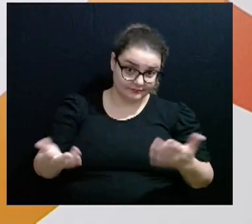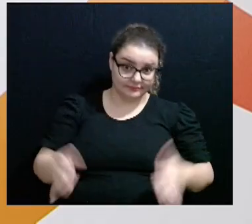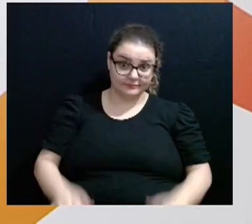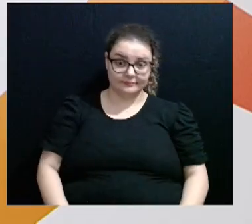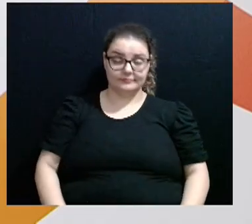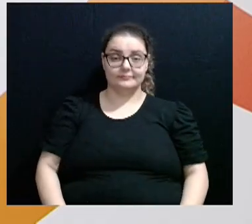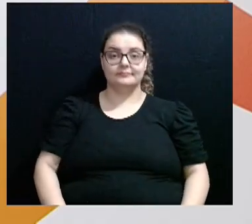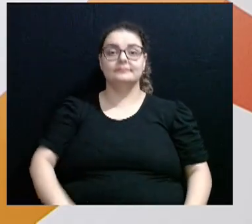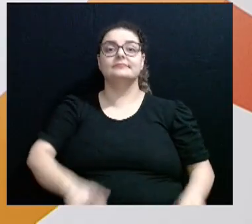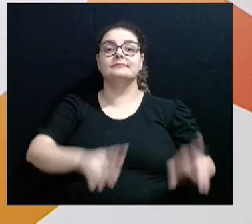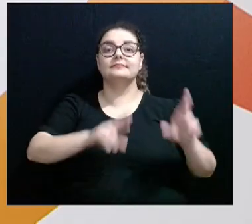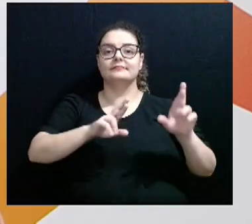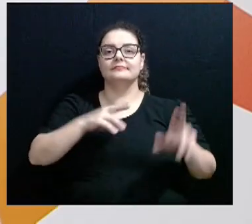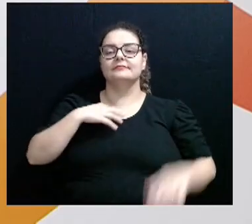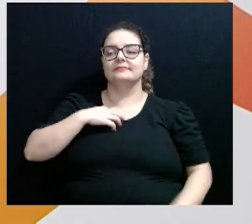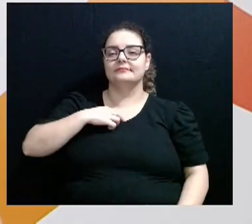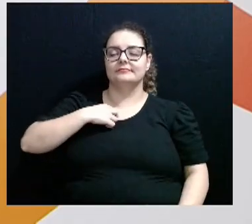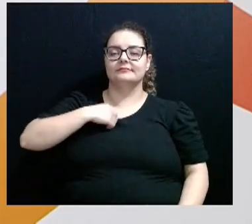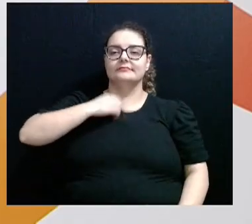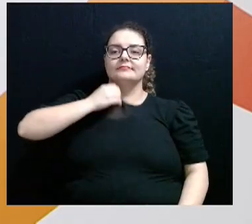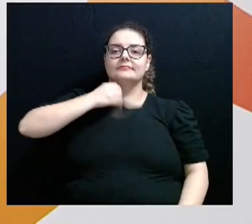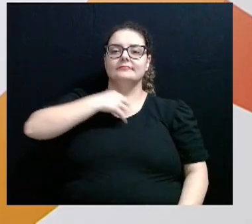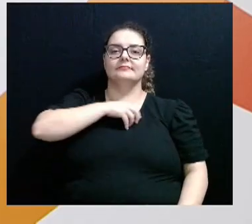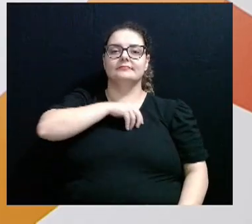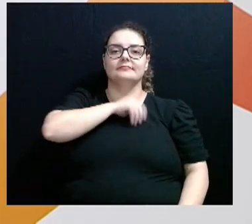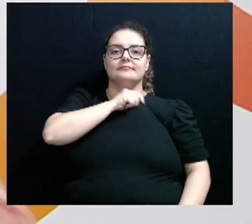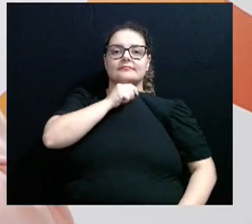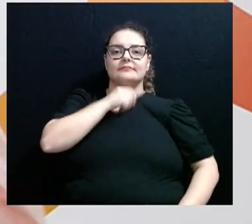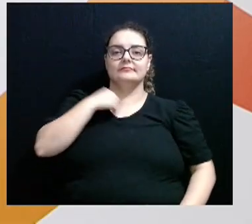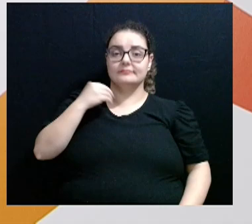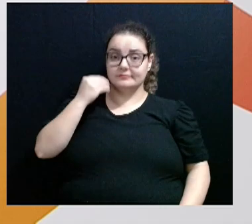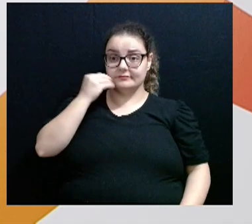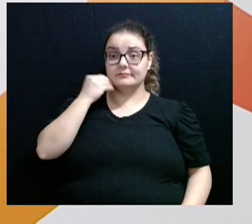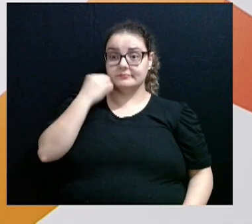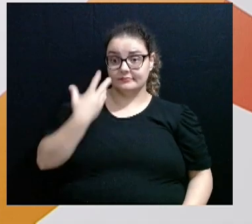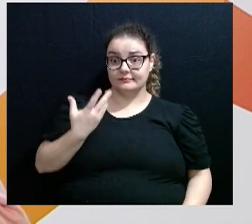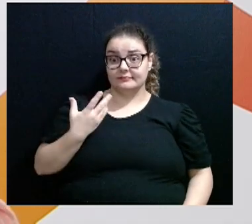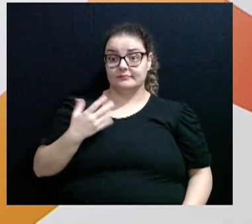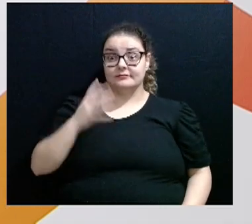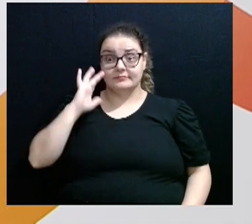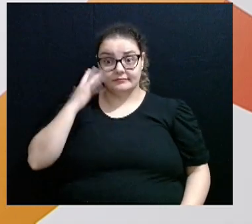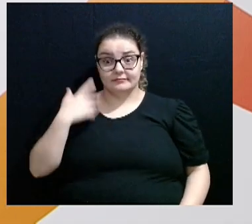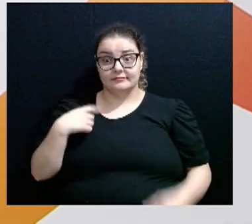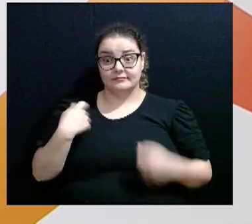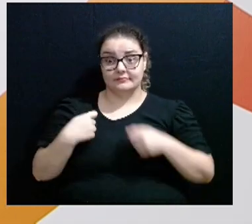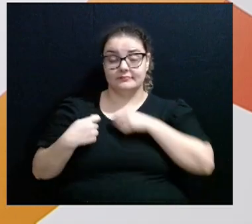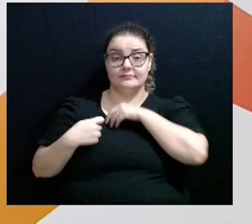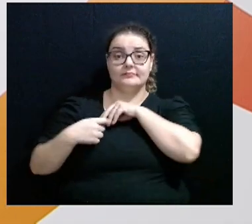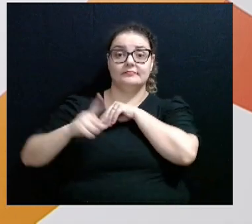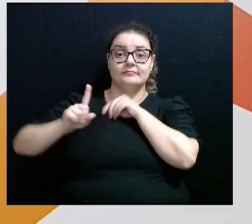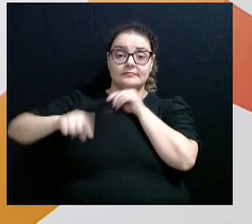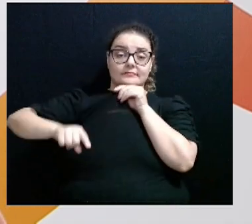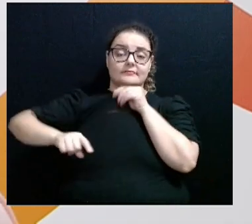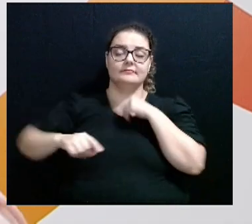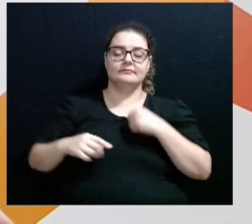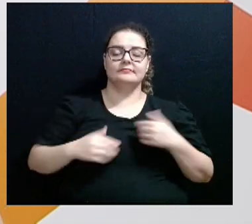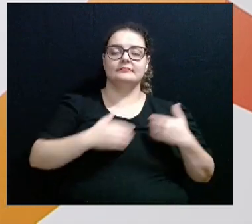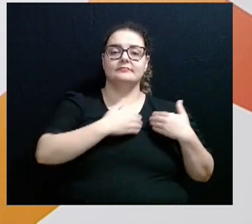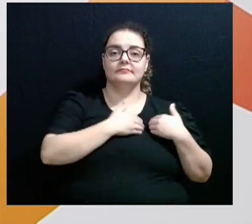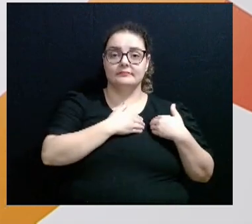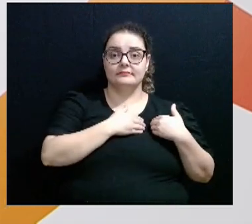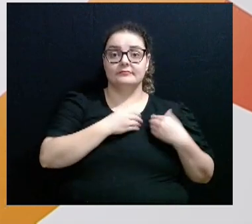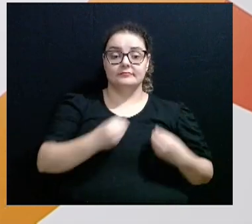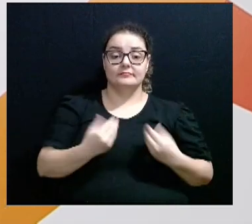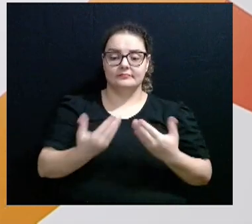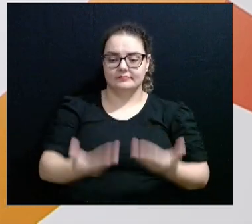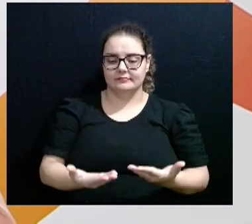experiência que nós precisamos, né, as experiências que eles acham que precisam, na verdade, é a responsabilidade da empresa adquirir esse profissional. Então, por exemplo, eu comecei no meu